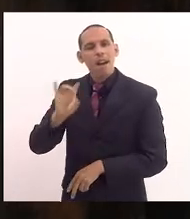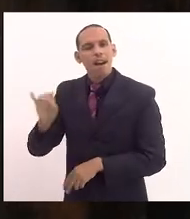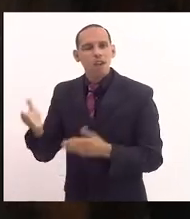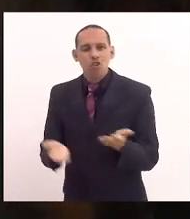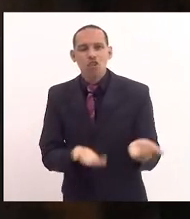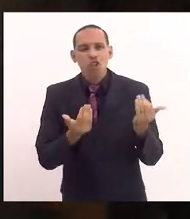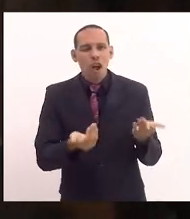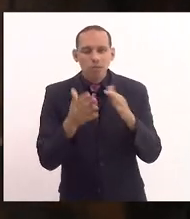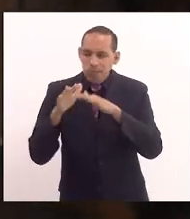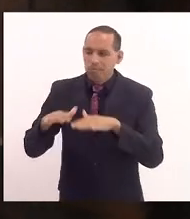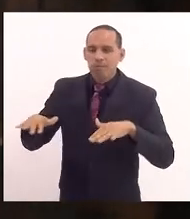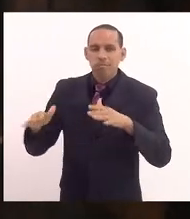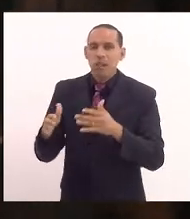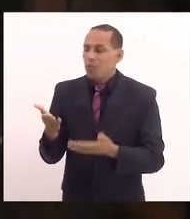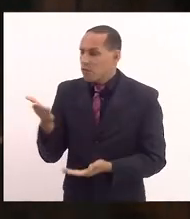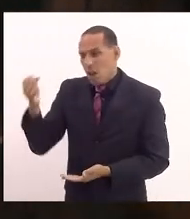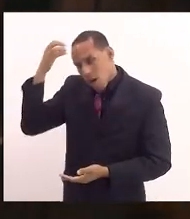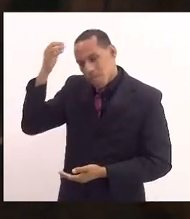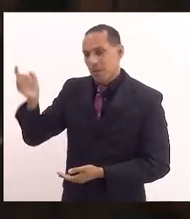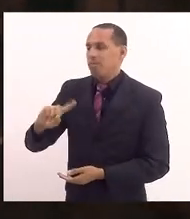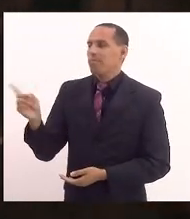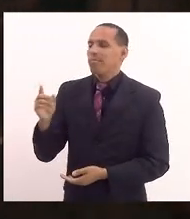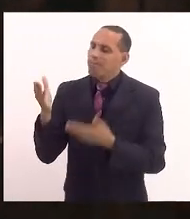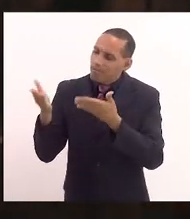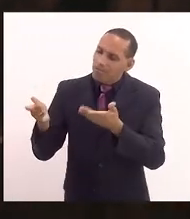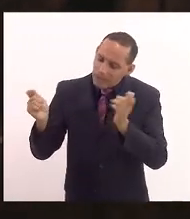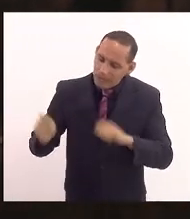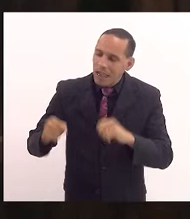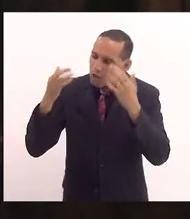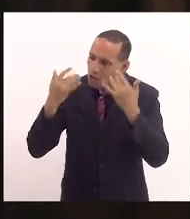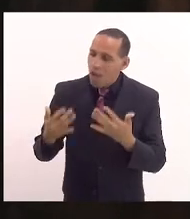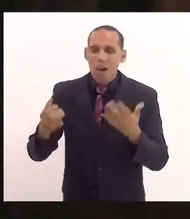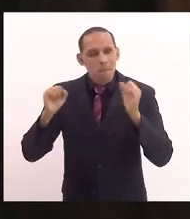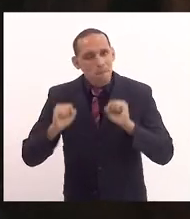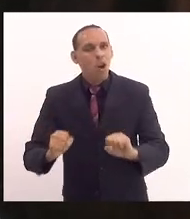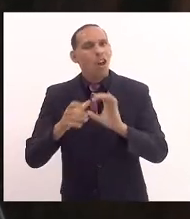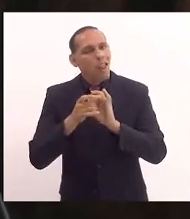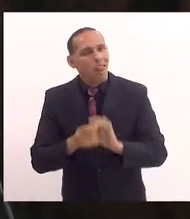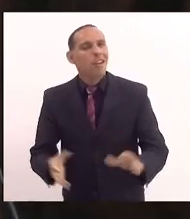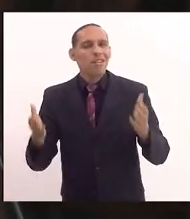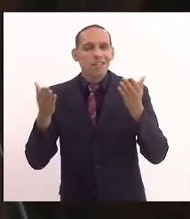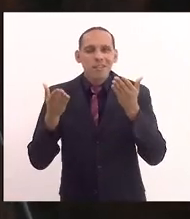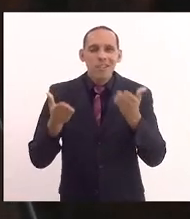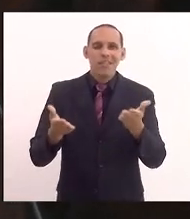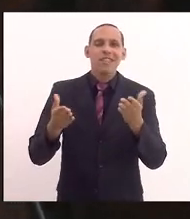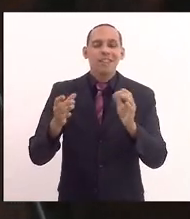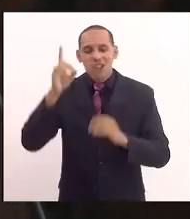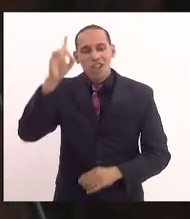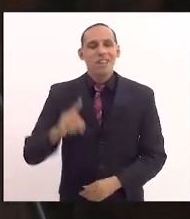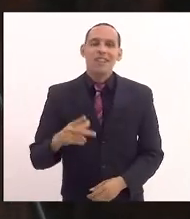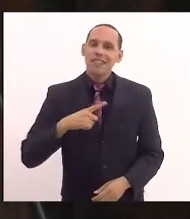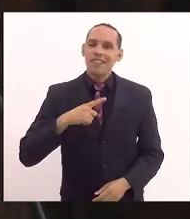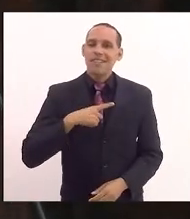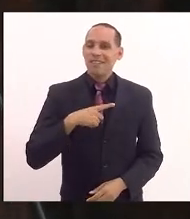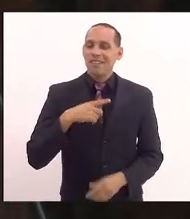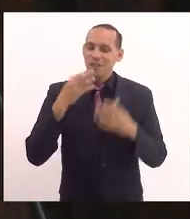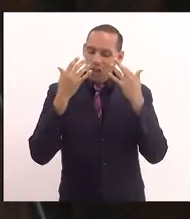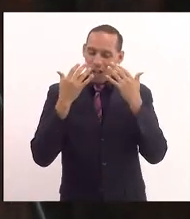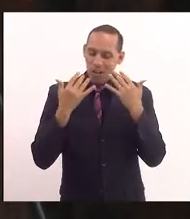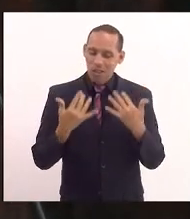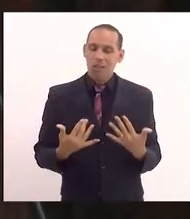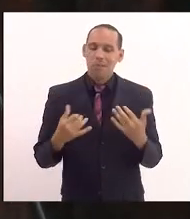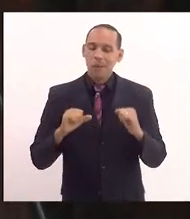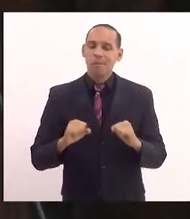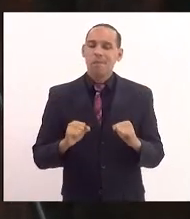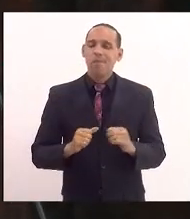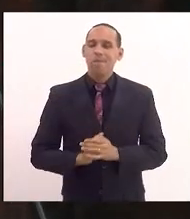jovens e falar, a culpa não é sua, você pode chorar, você deve chorar, você tem o direito de chorar.